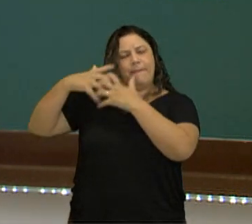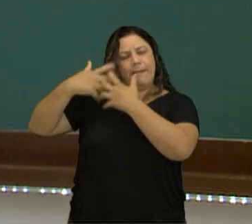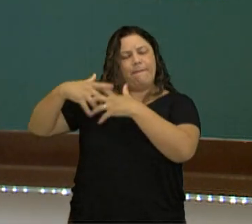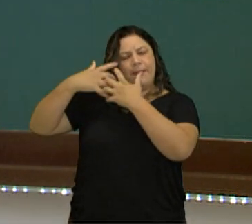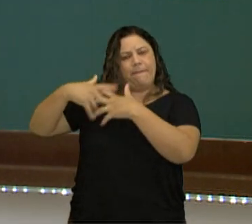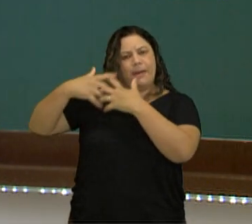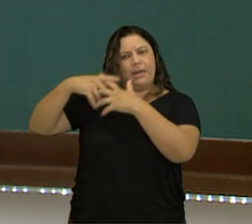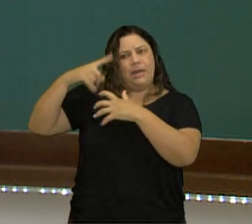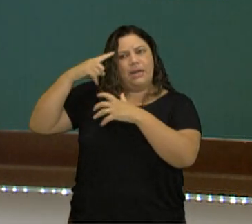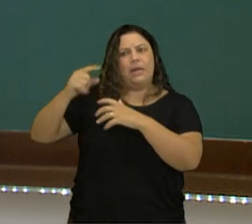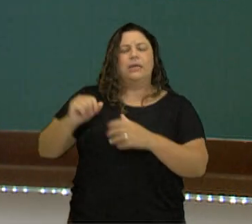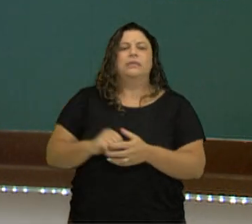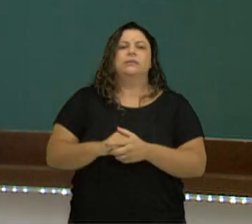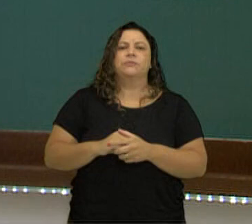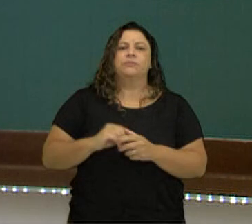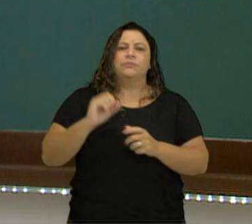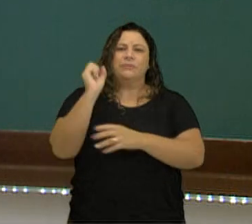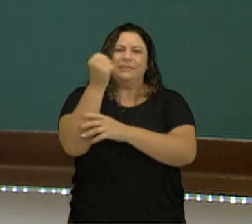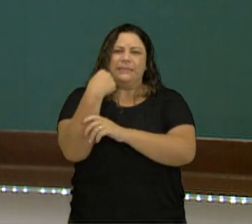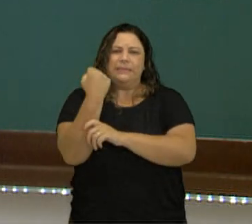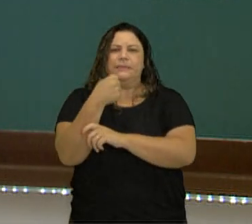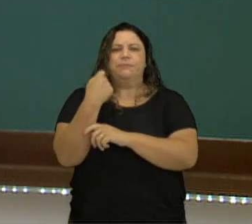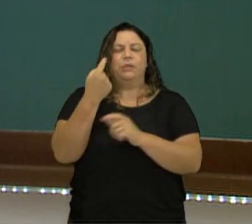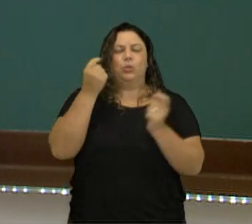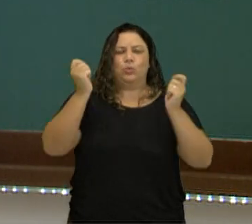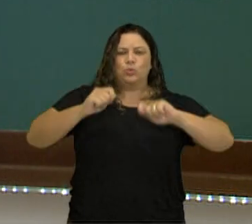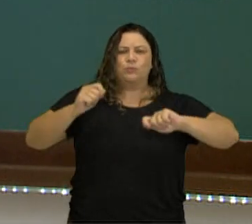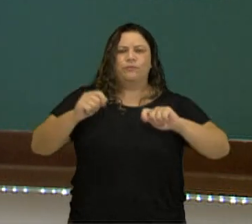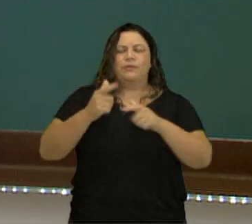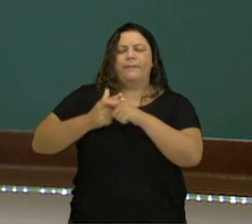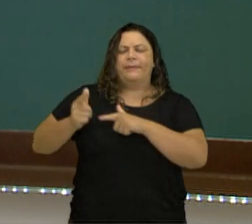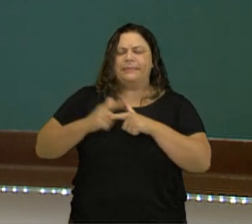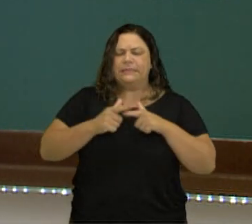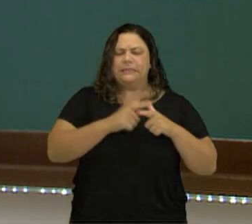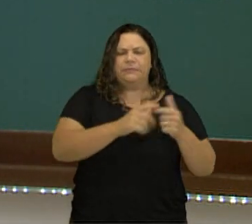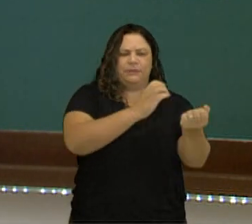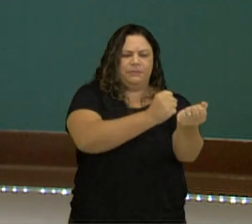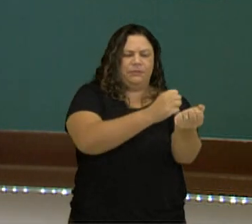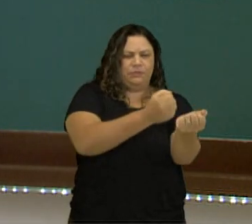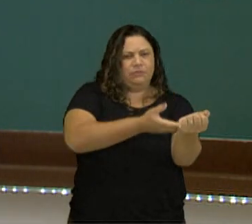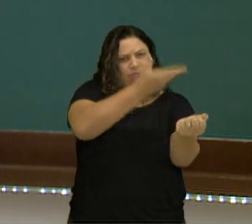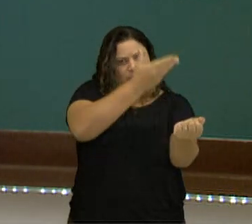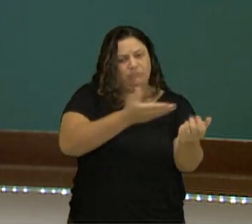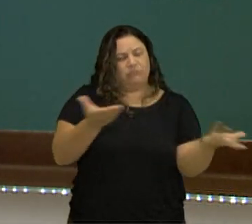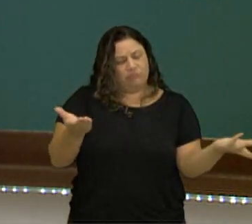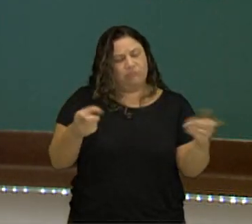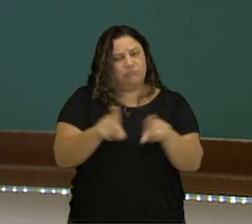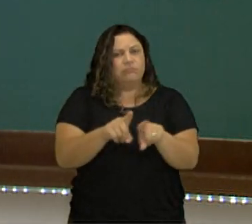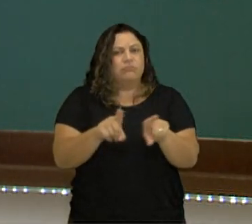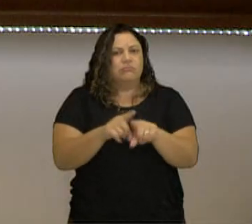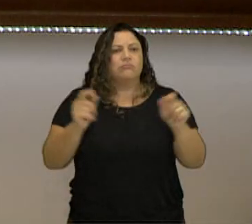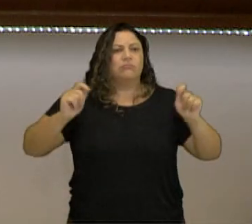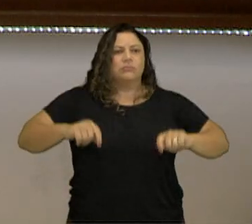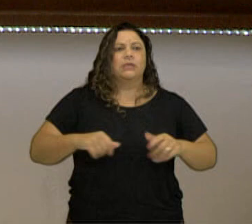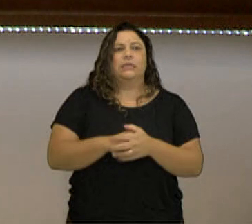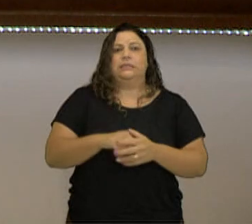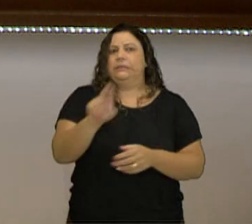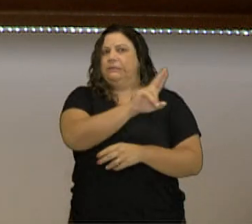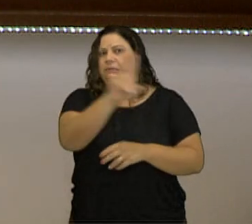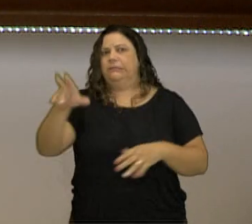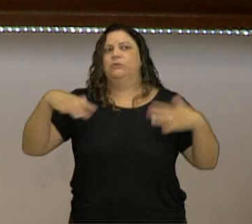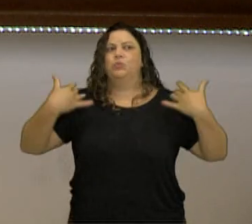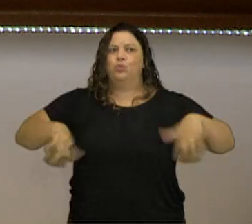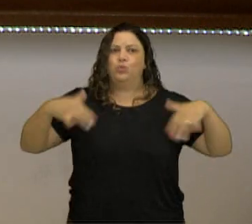desenvolver hipertrofia ventricular esquerda e hipertensão arterial sistêmica. Nossa, professora, que nomes